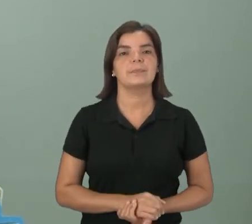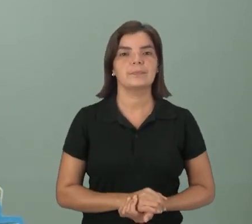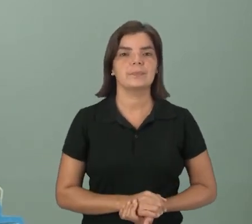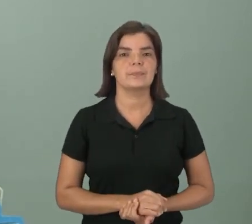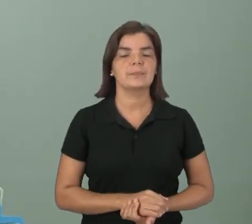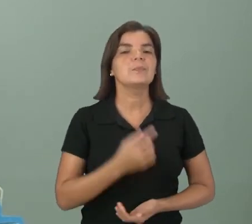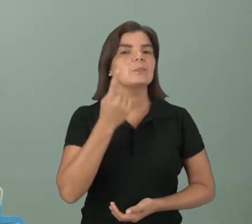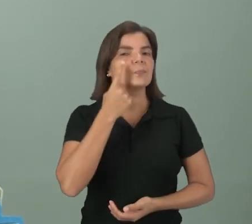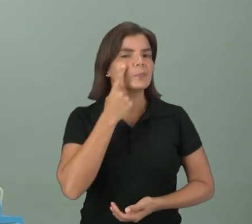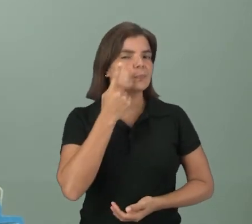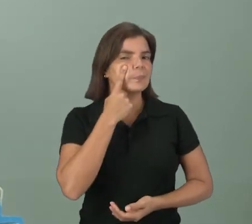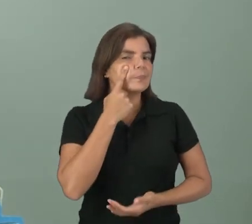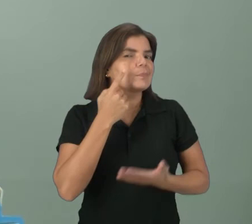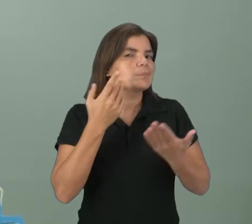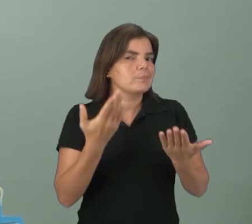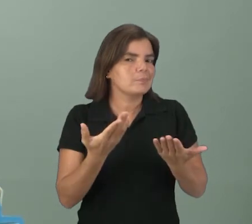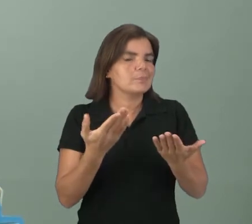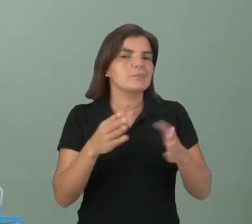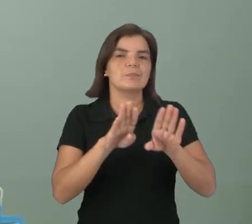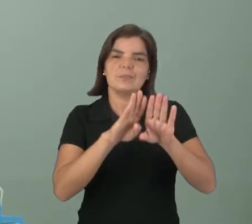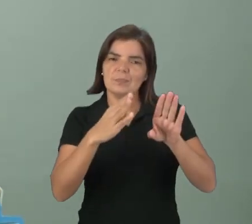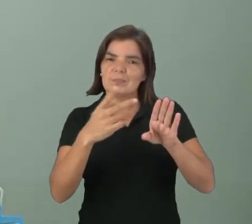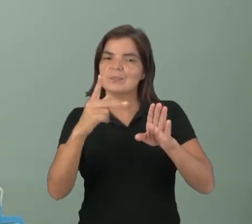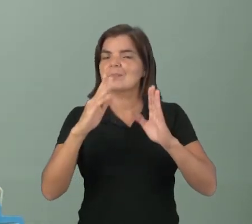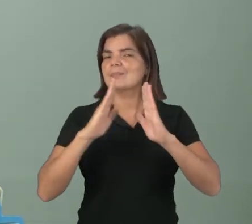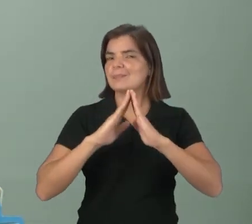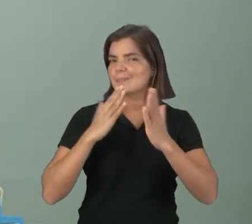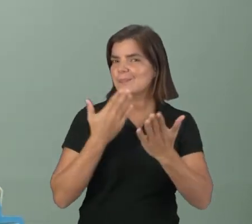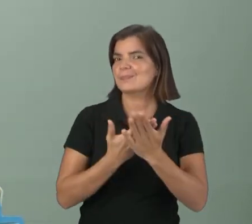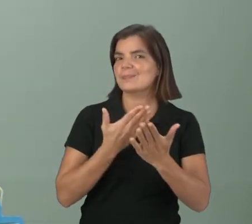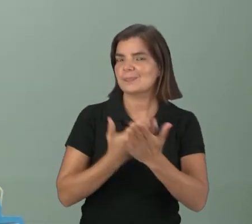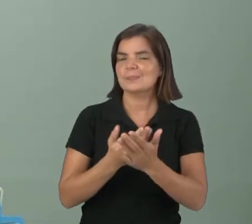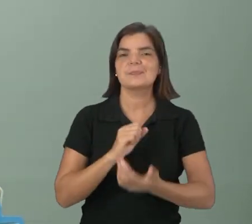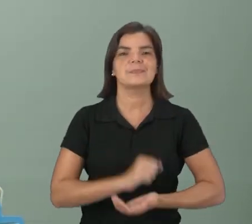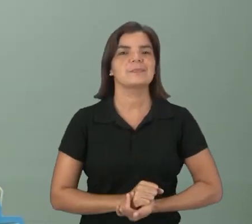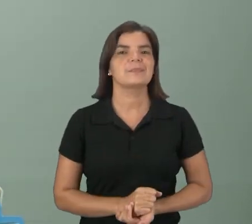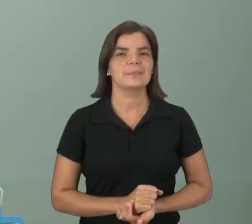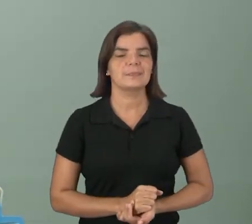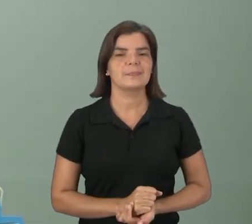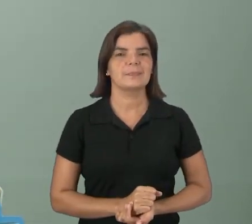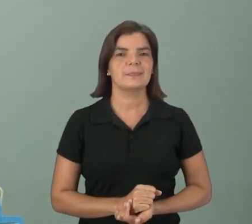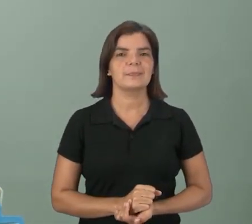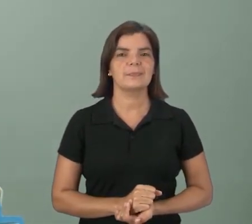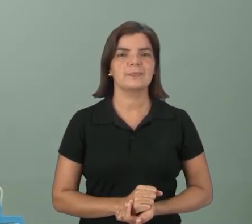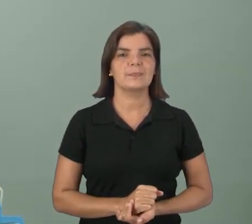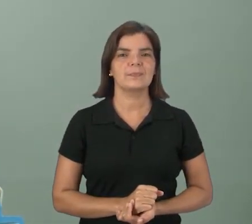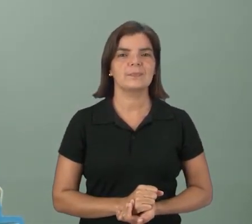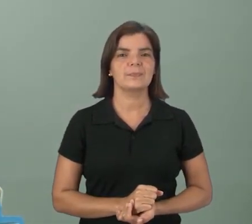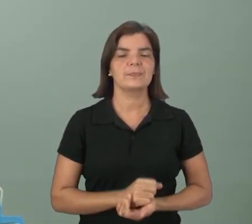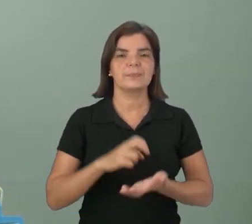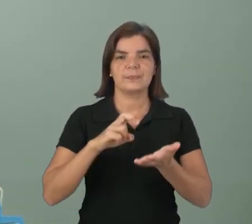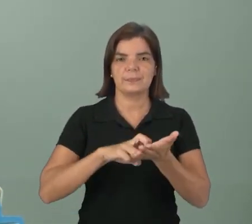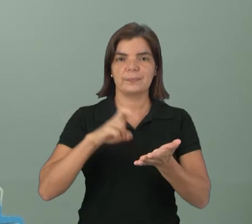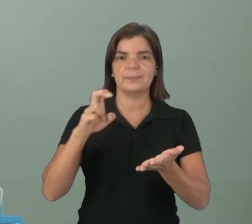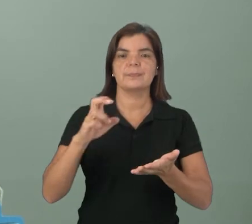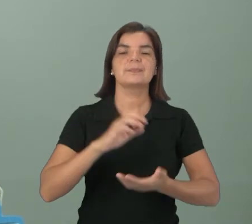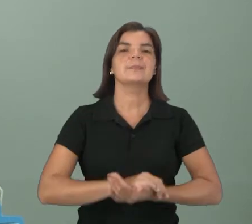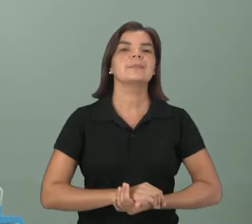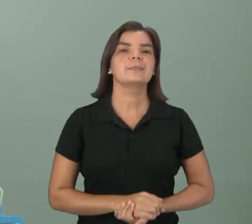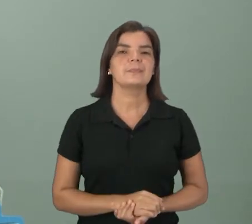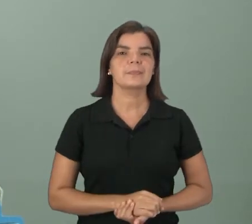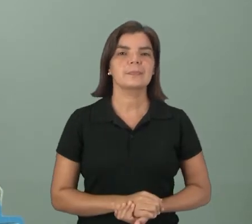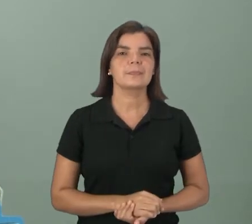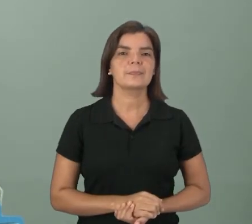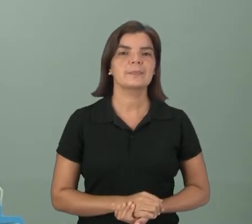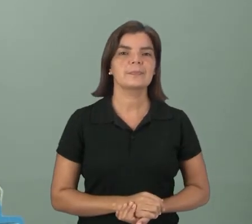da noite mas vamos pensar que seja o porteiro lá da nossa escola então vamos lá vamos E durante o tiro